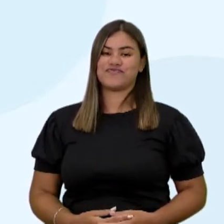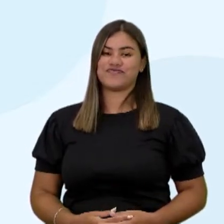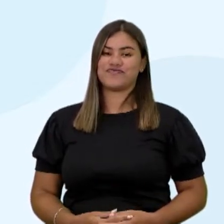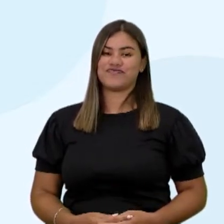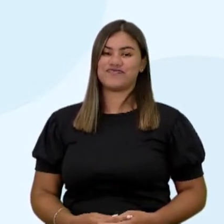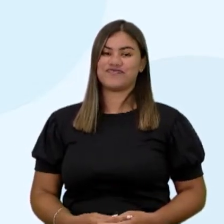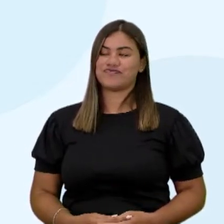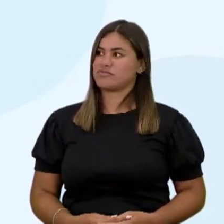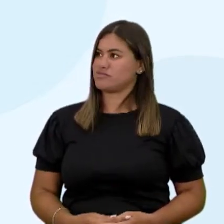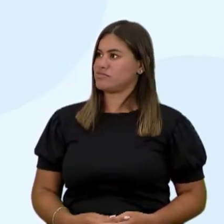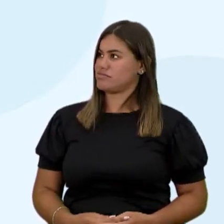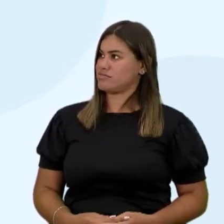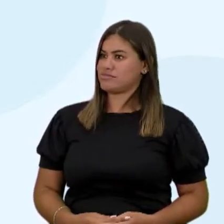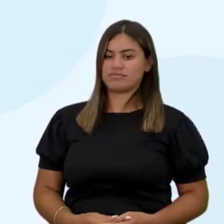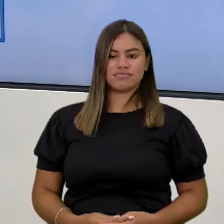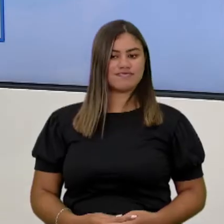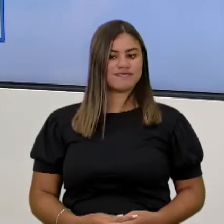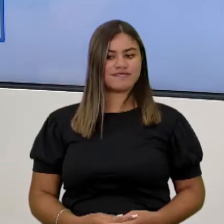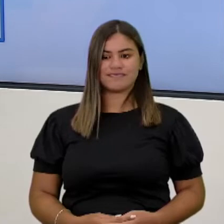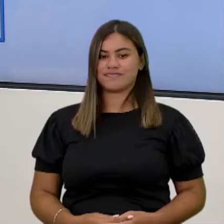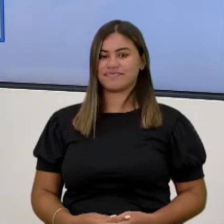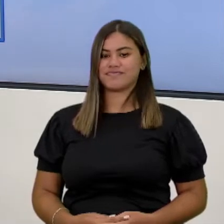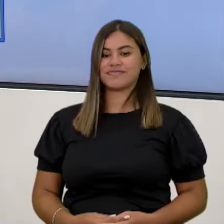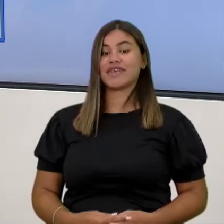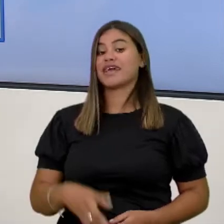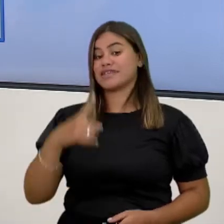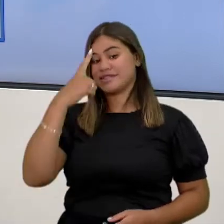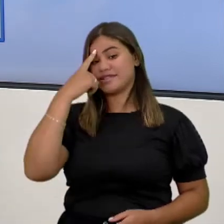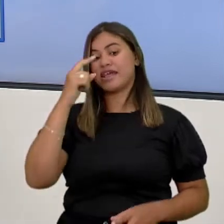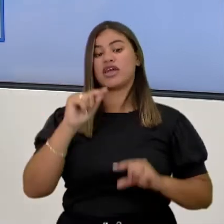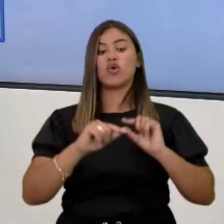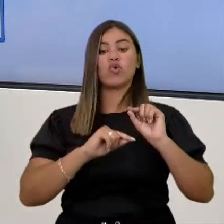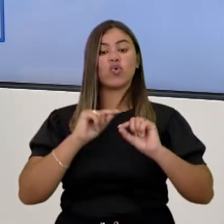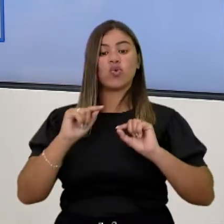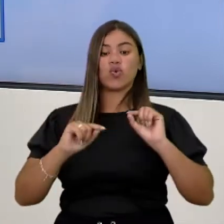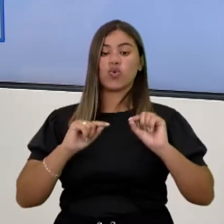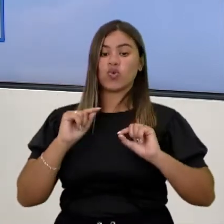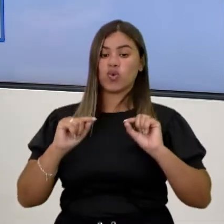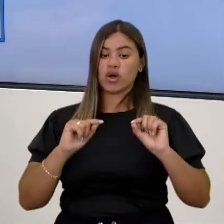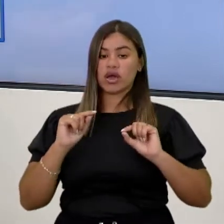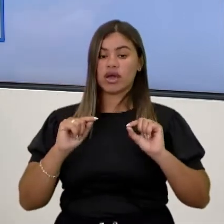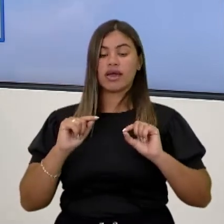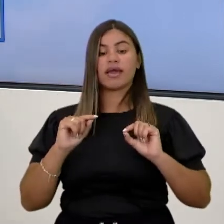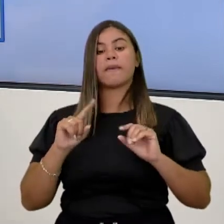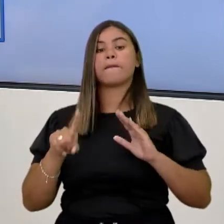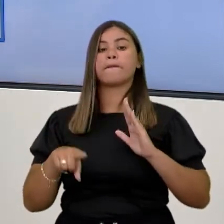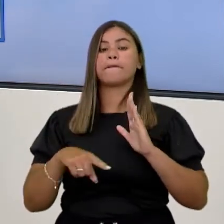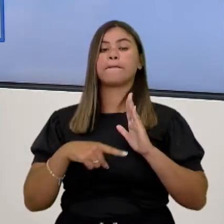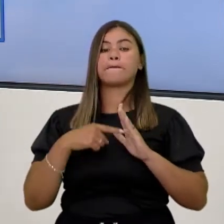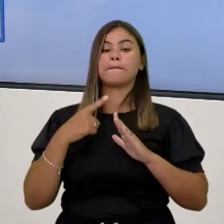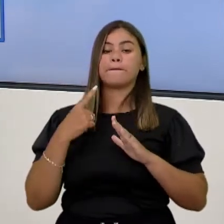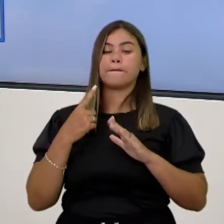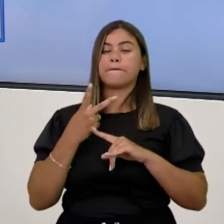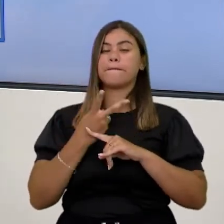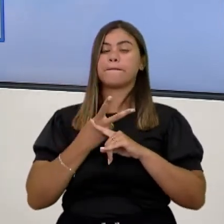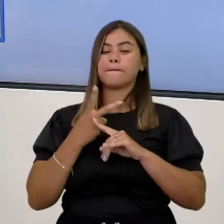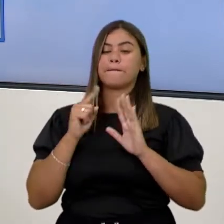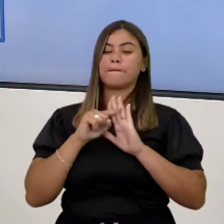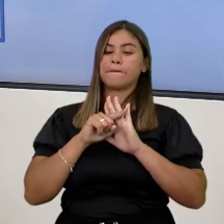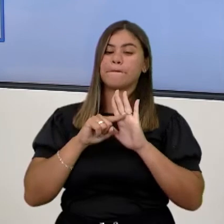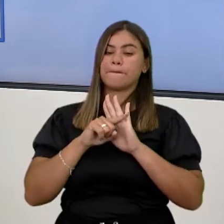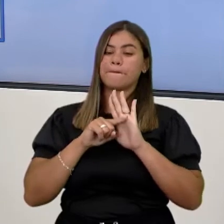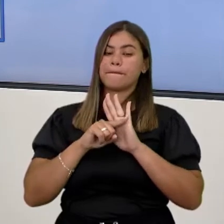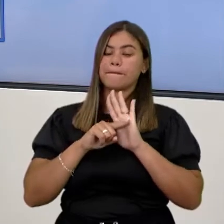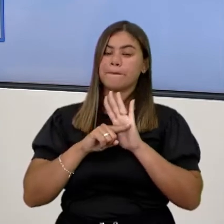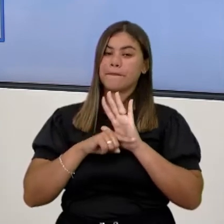esse primeiro momento, professora Taiana, é assim. A ideia é que a gente faça o quê? Uma primeira busca para começar de maneira